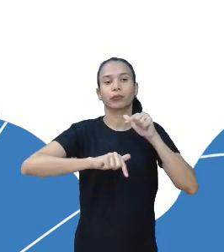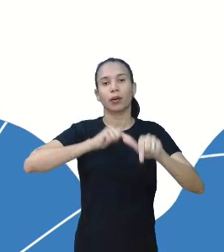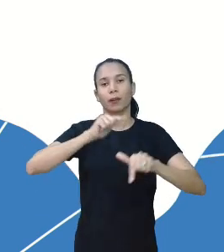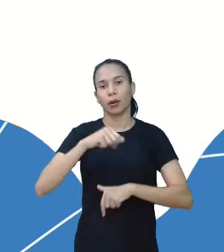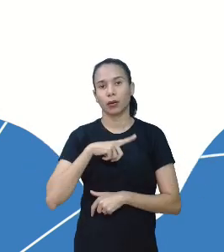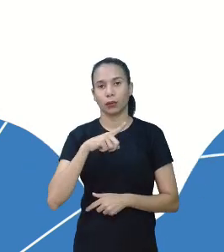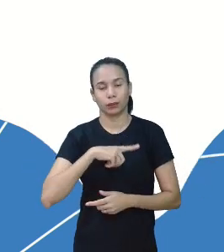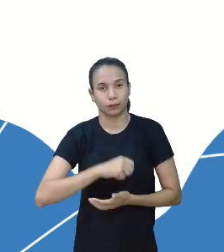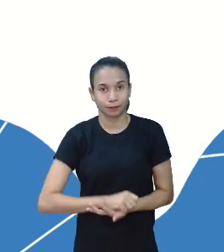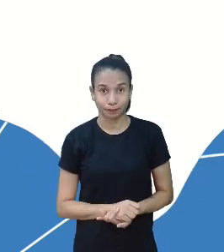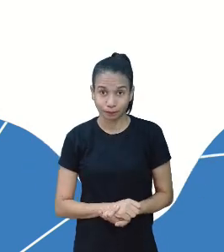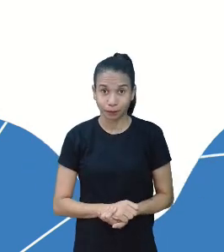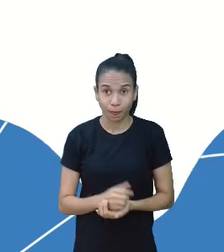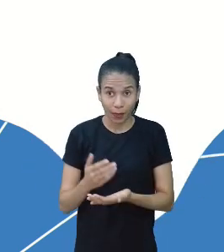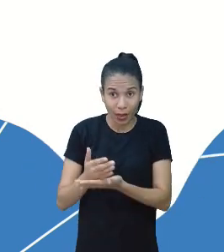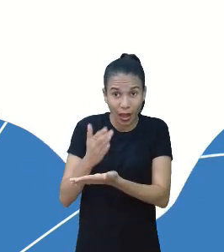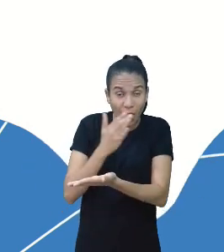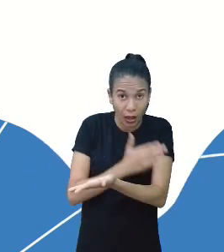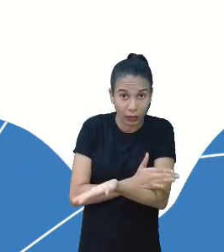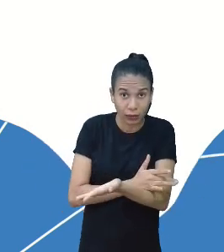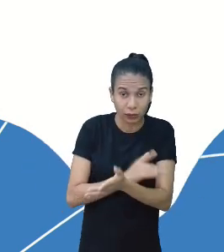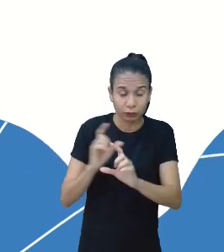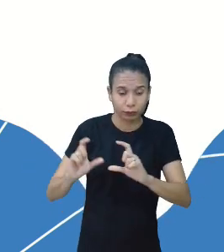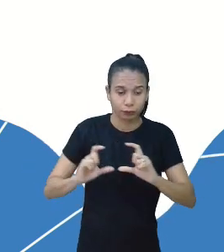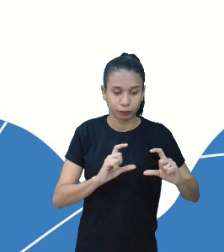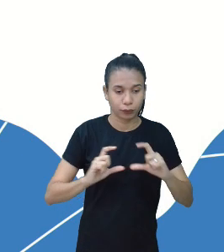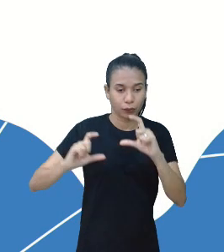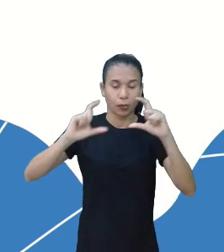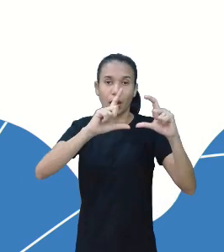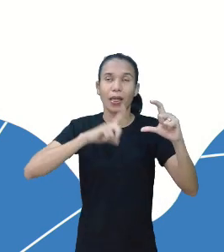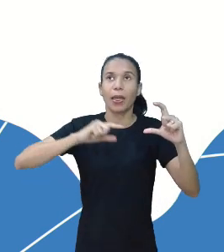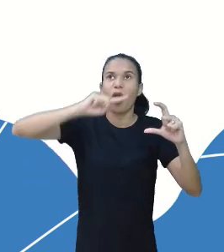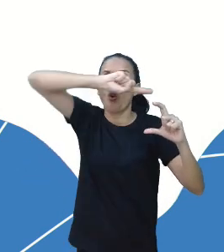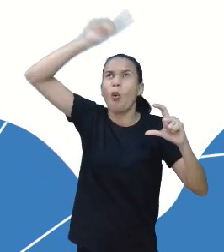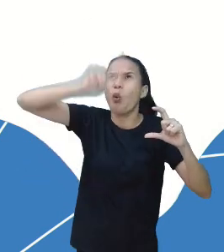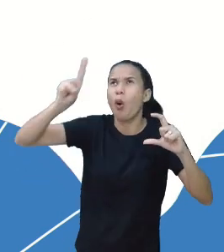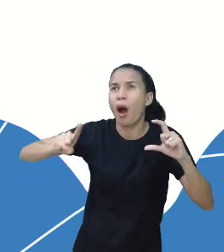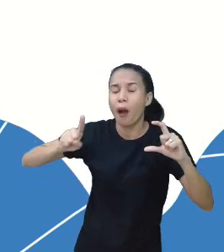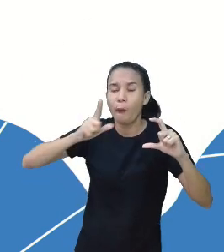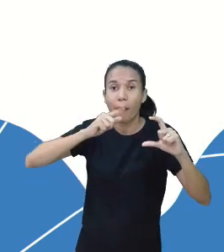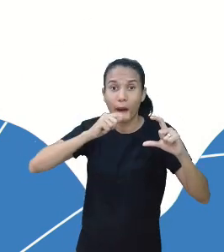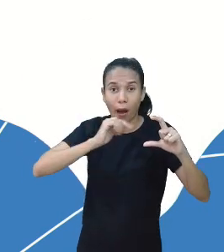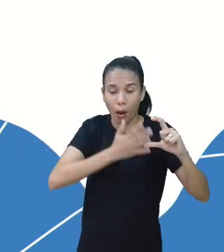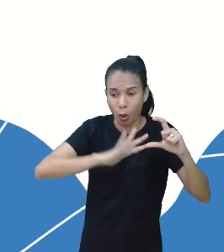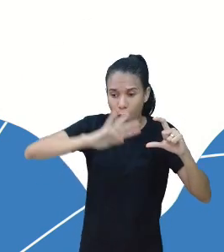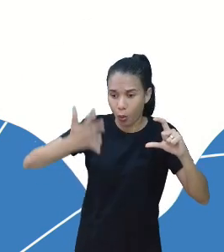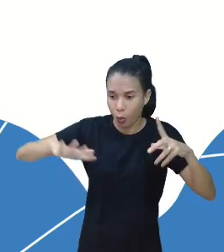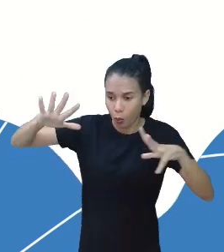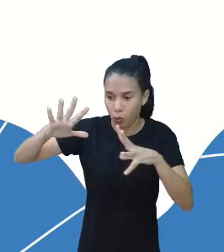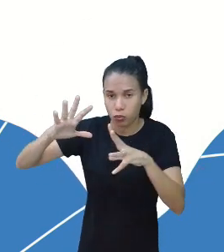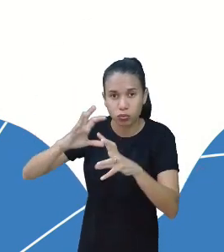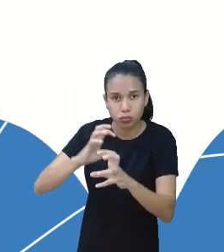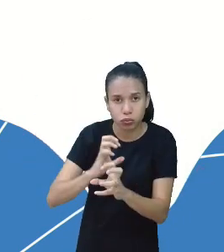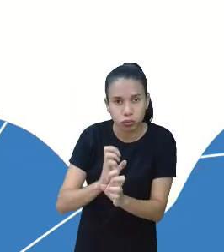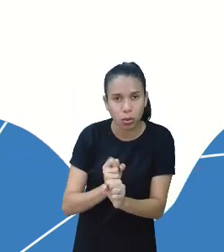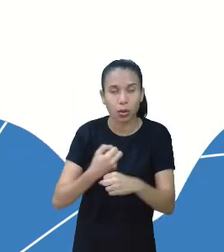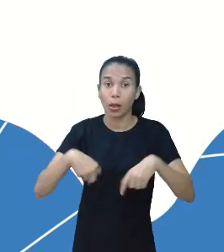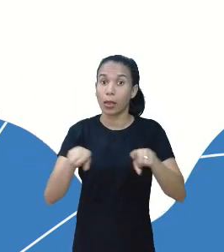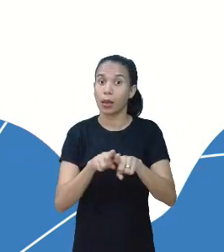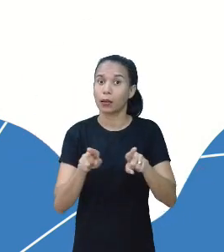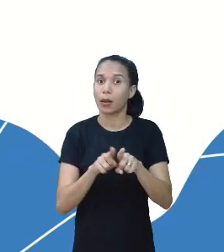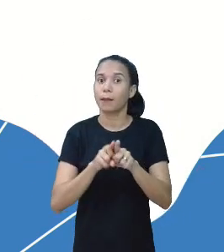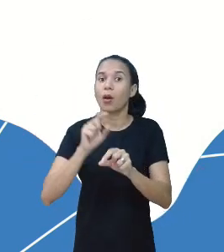vida. Aí antes ele diz que tem os raios, que as águas são escuras, que